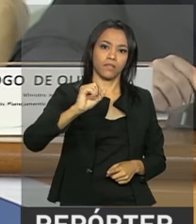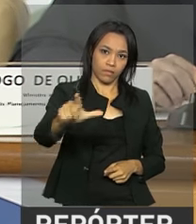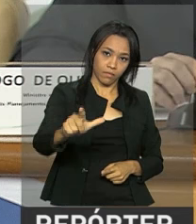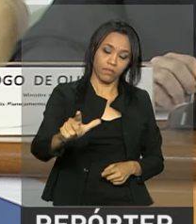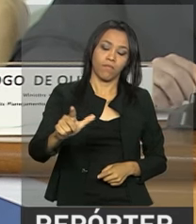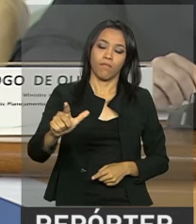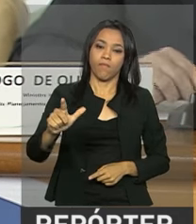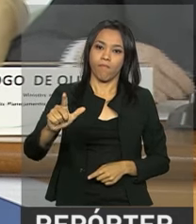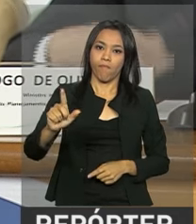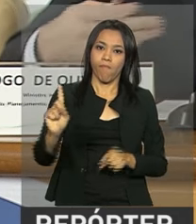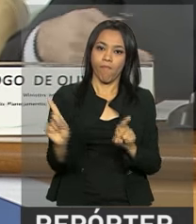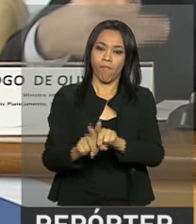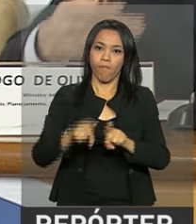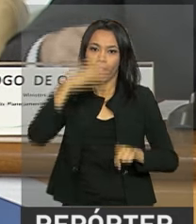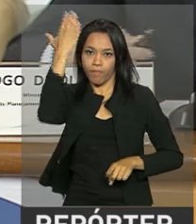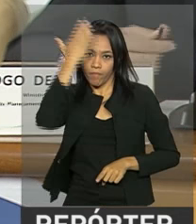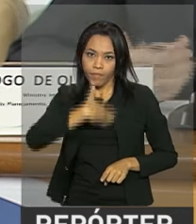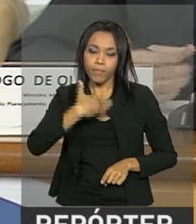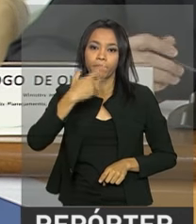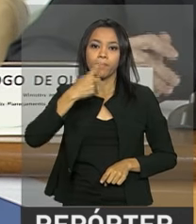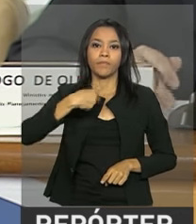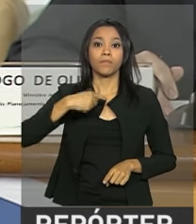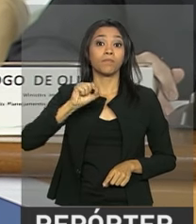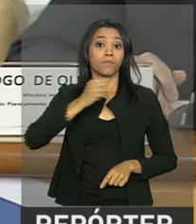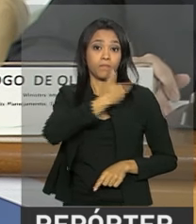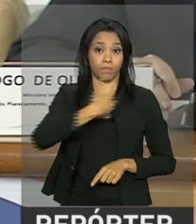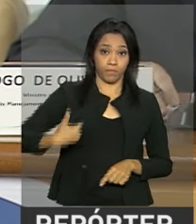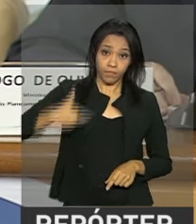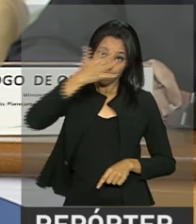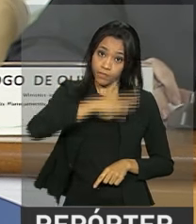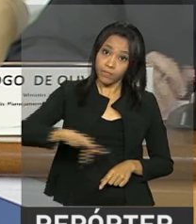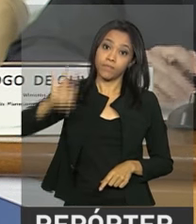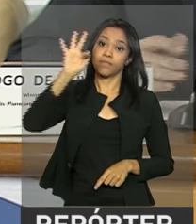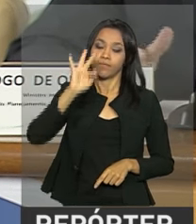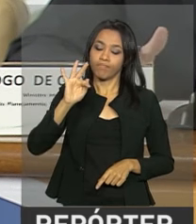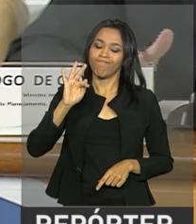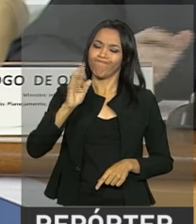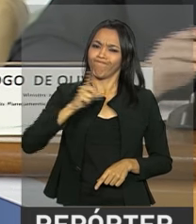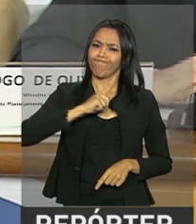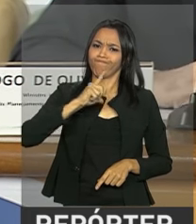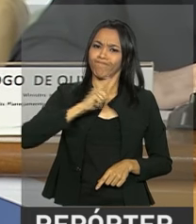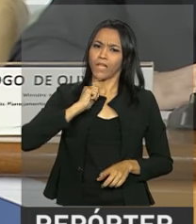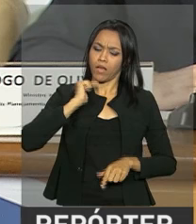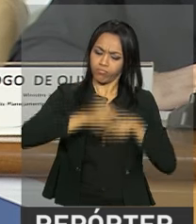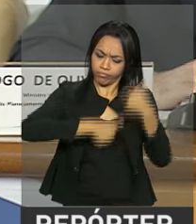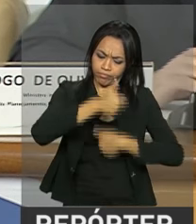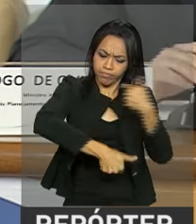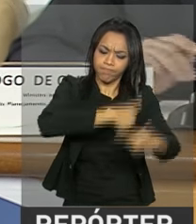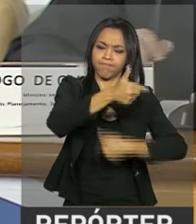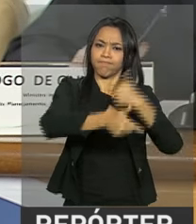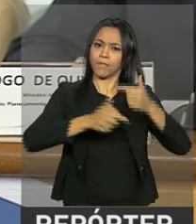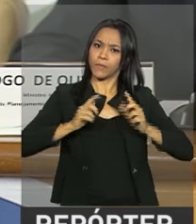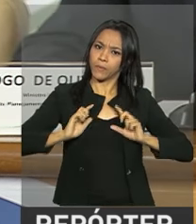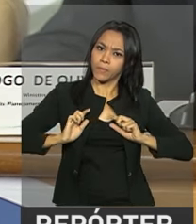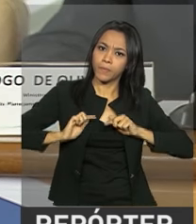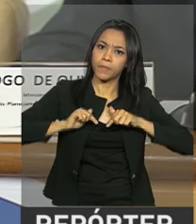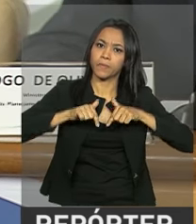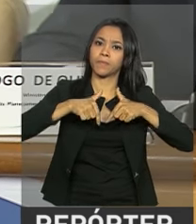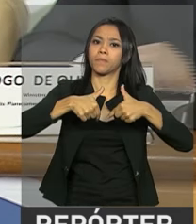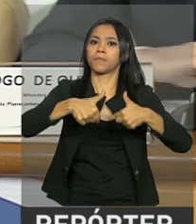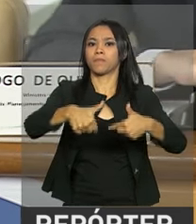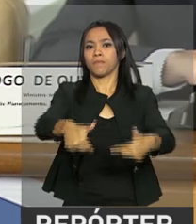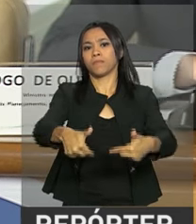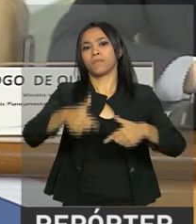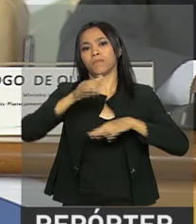e demonstrando que o governo federal está ativo, está atuando de maneira